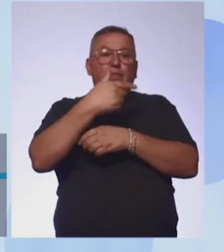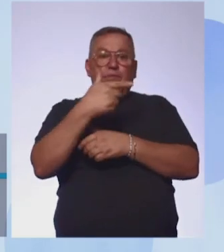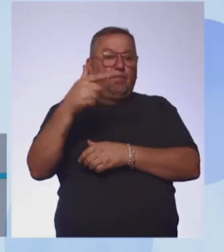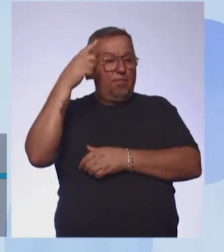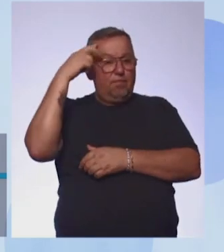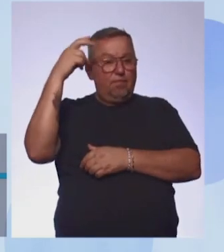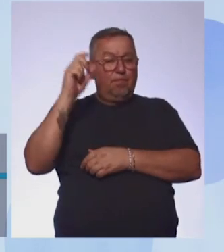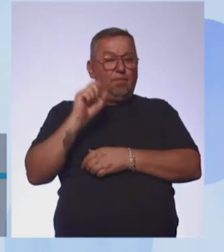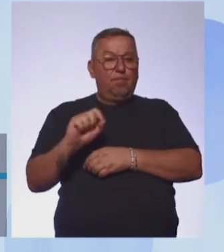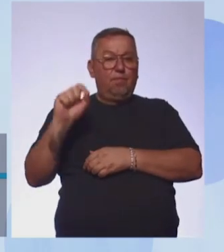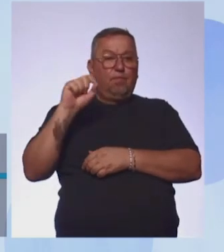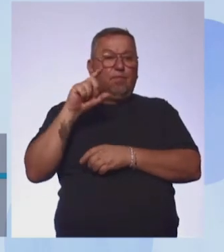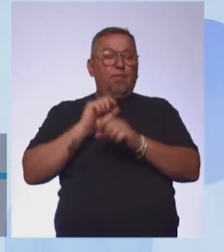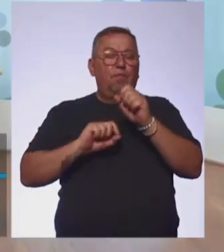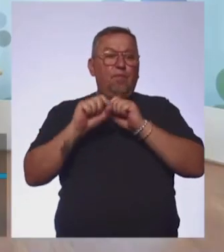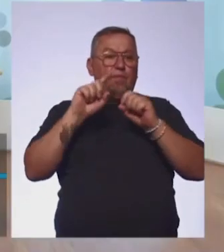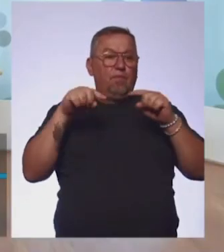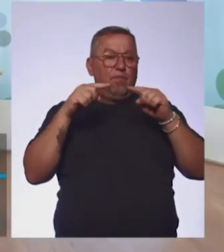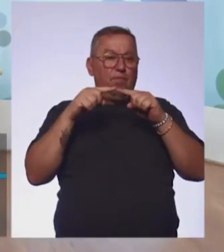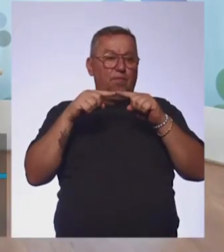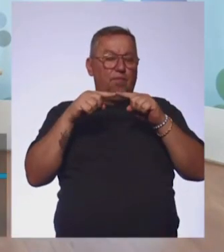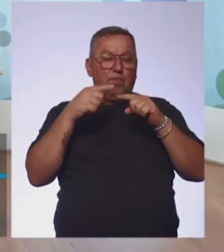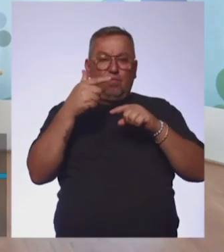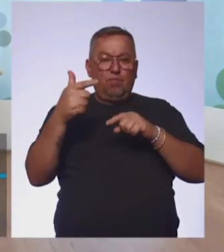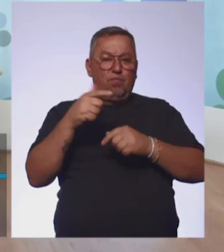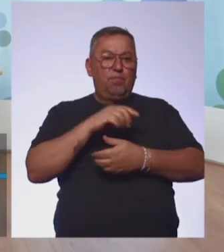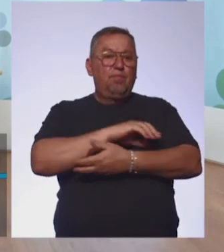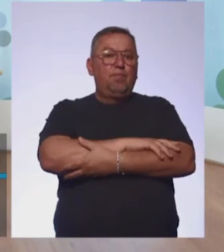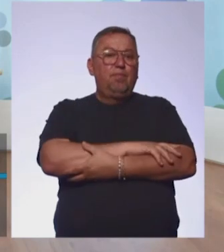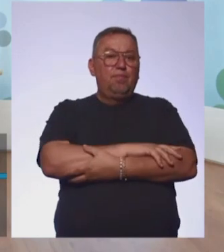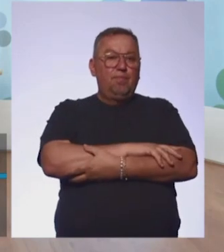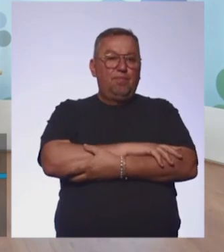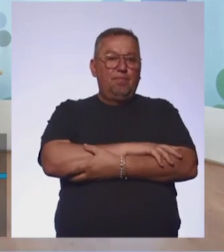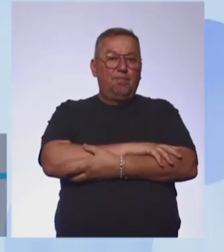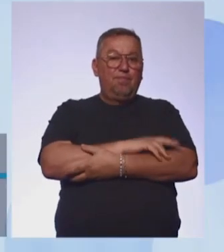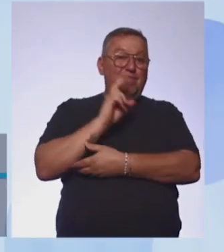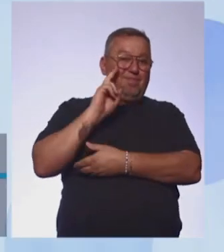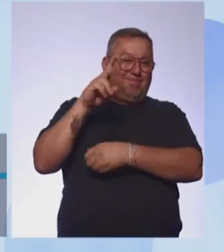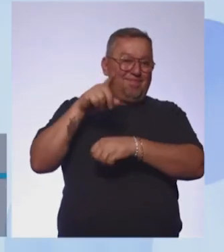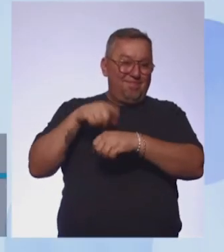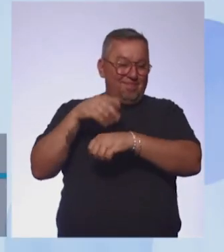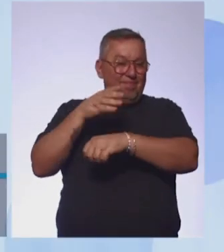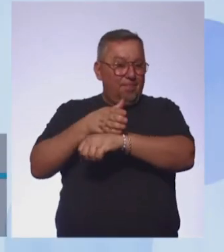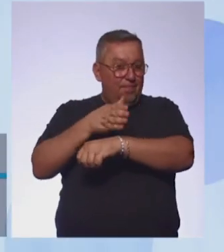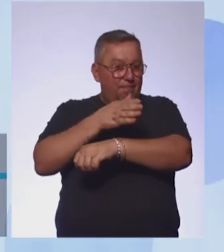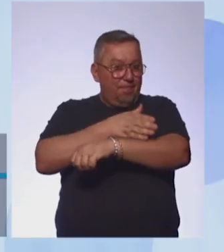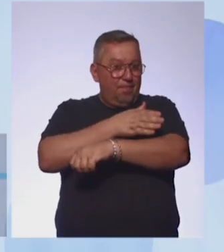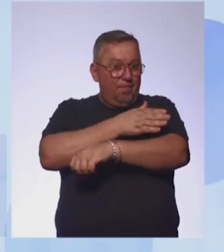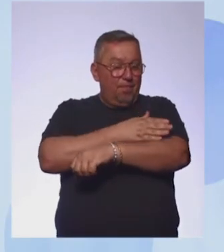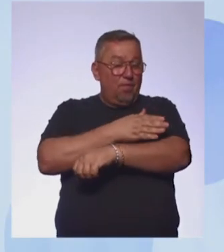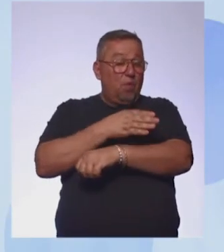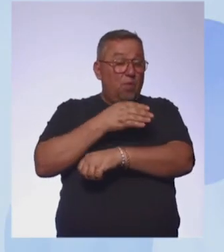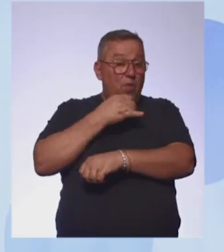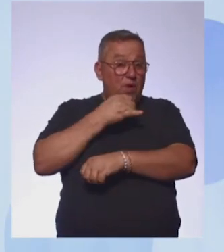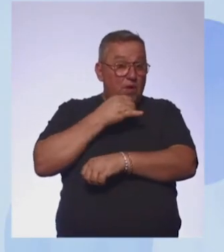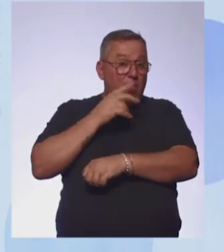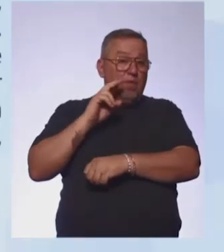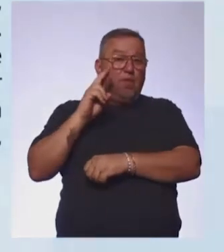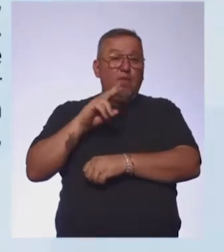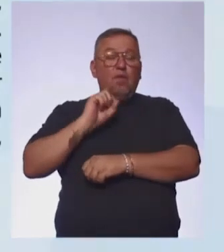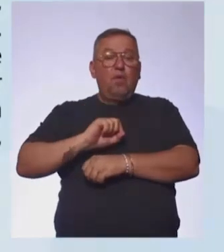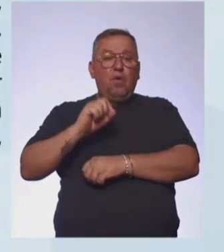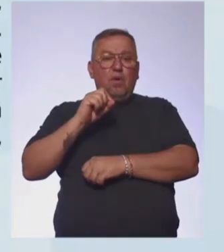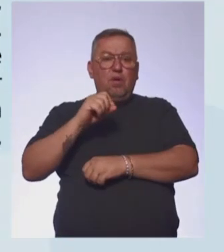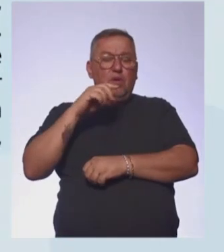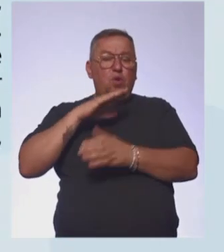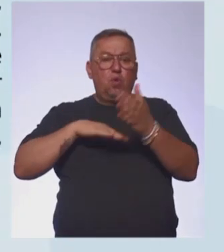de finalidade. Agora, olha só o para. No período medieval e na Renascença, por exemplo, era consenso que a